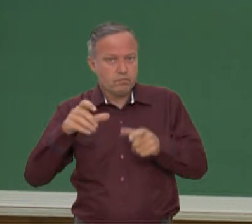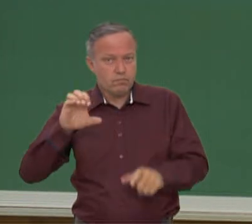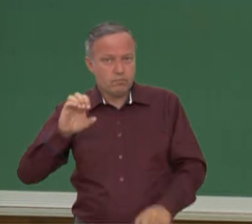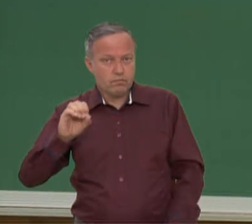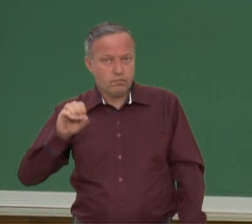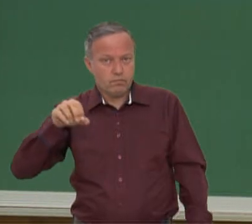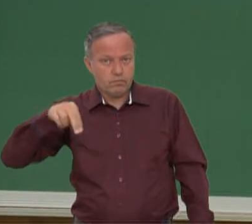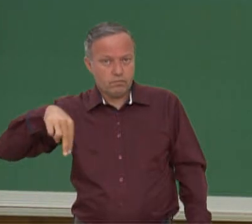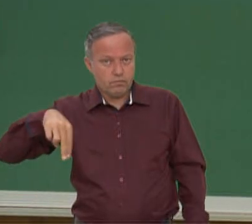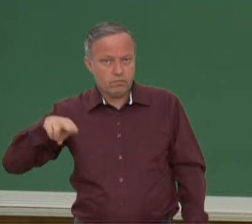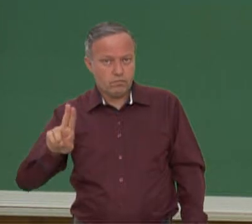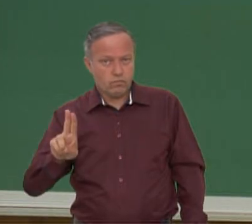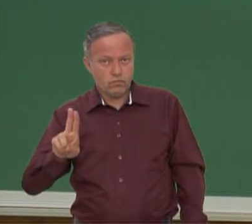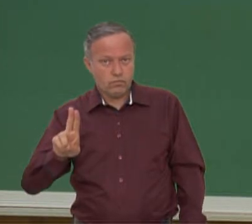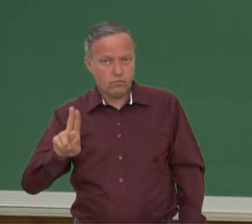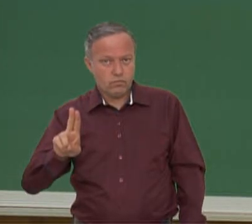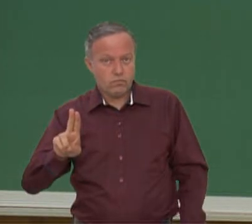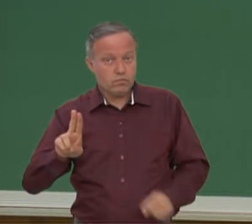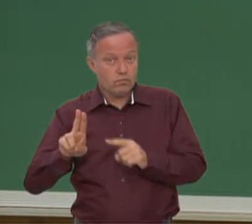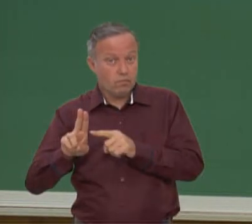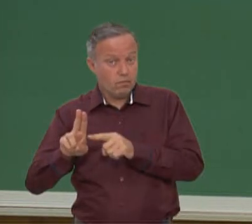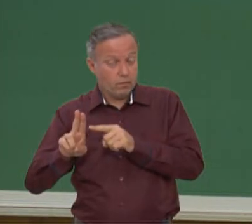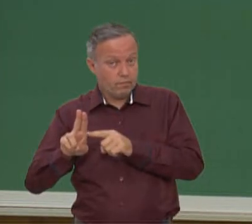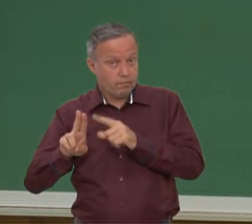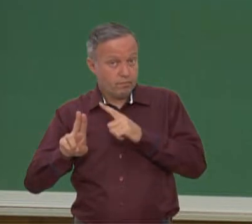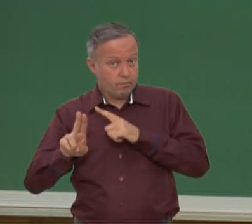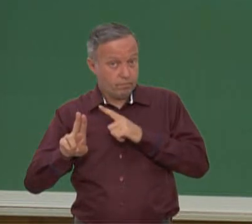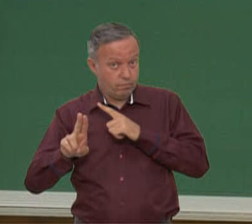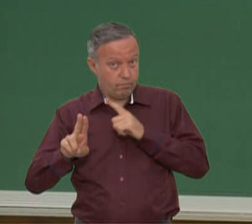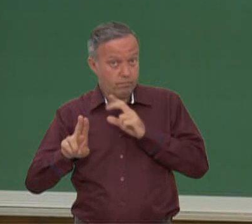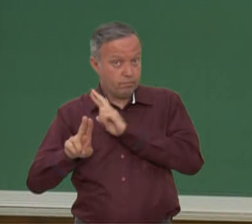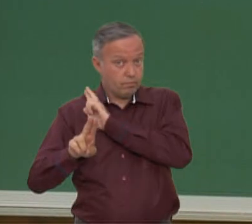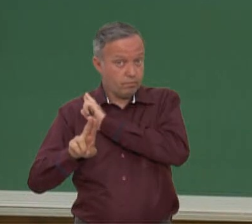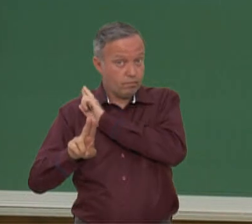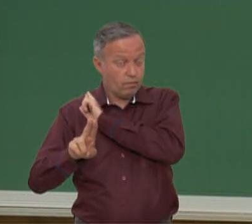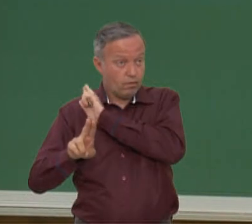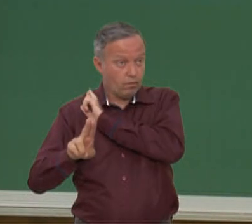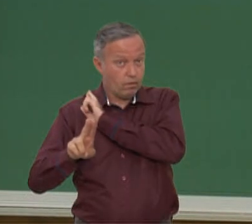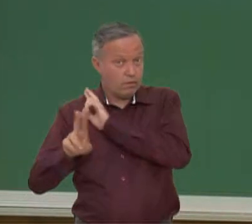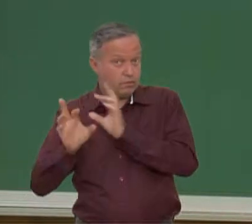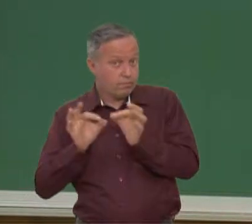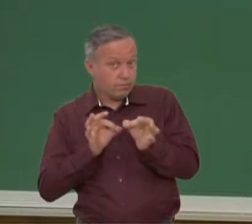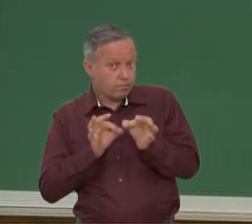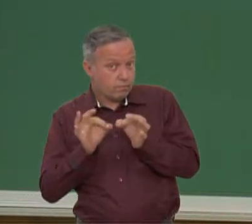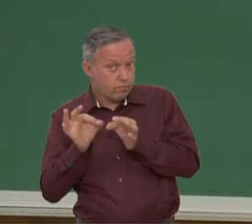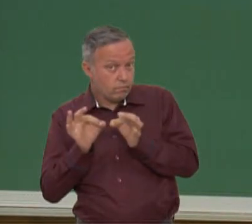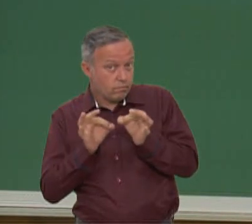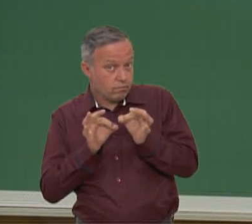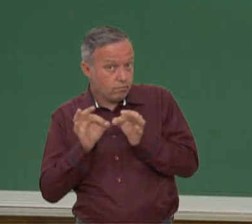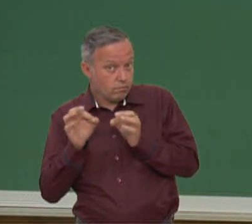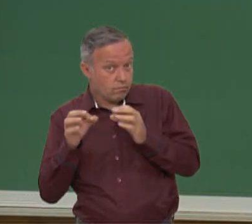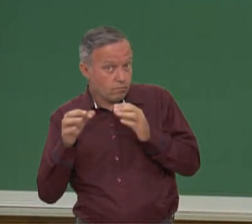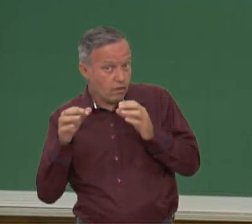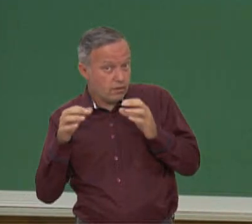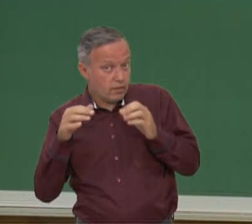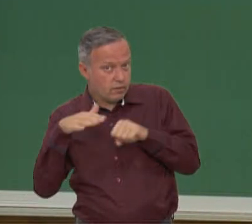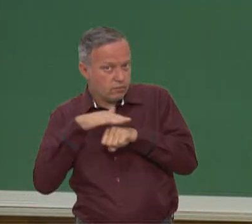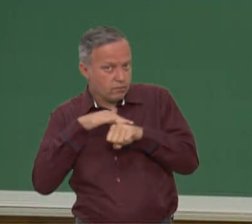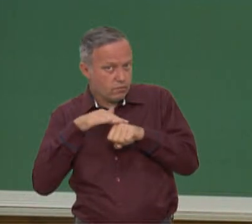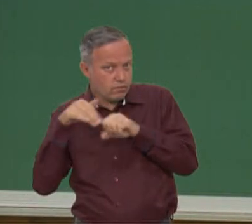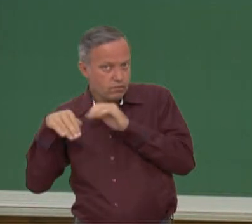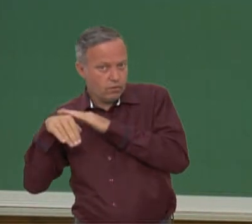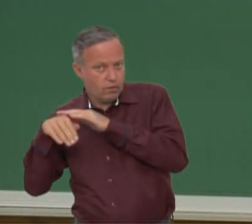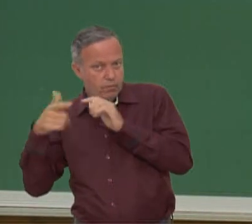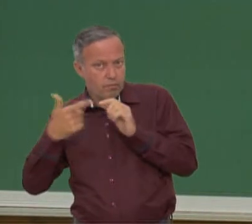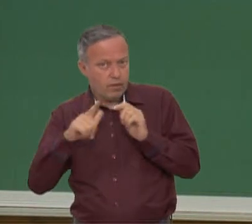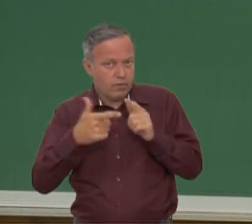ela é um organismo internacional que tem como objetivo principal regular esses choques de interesses,